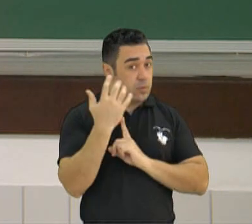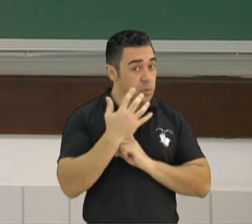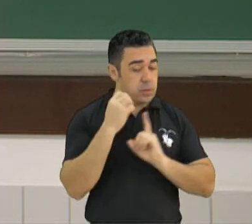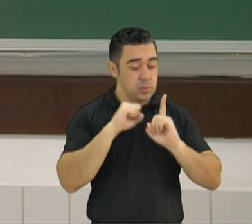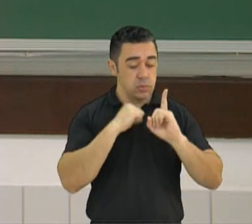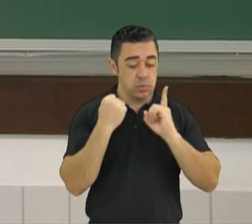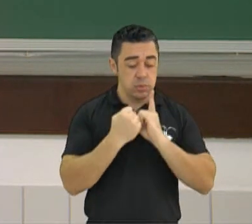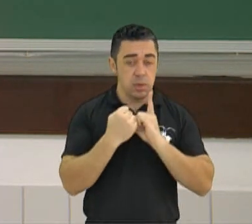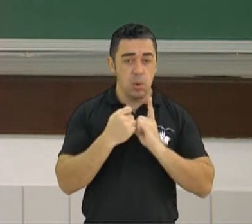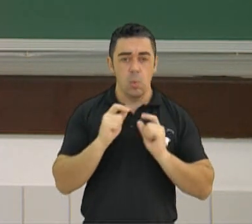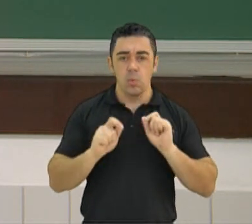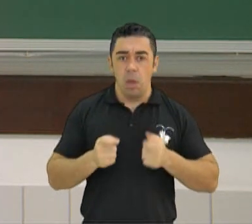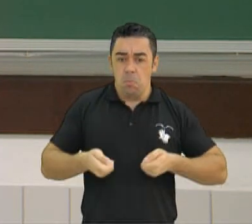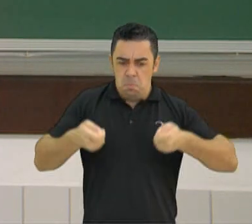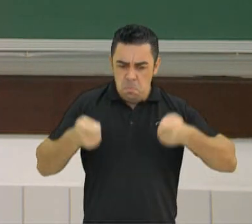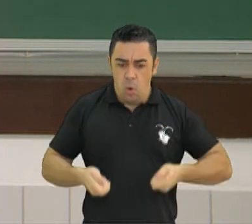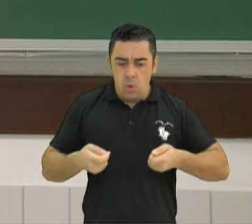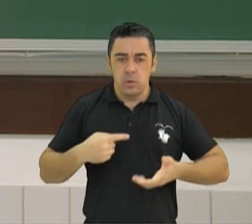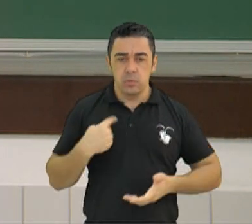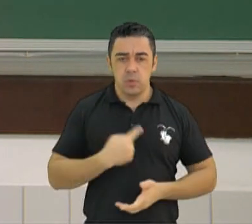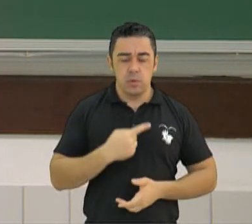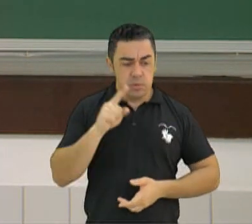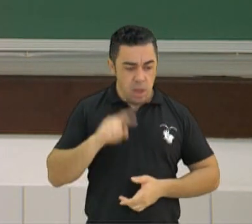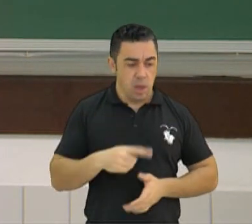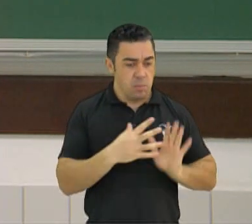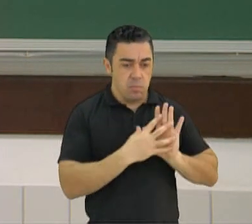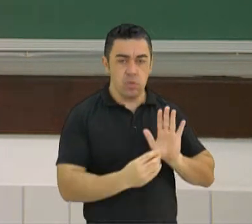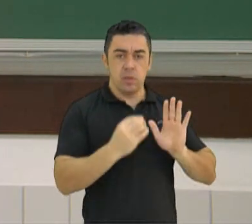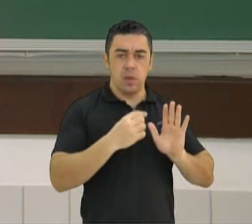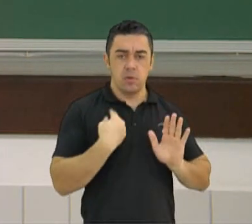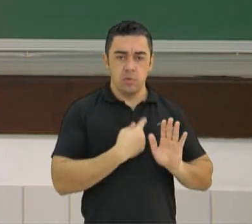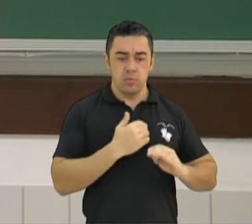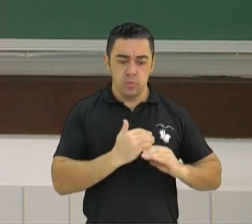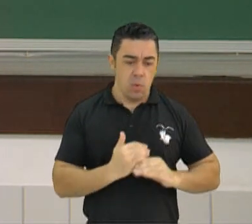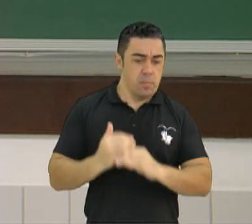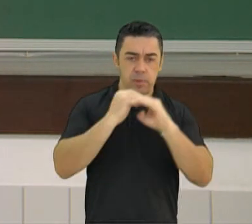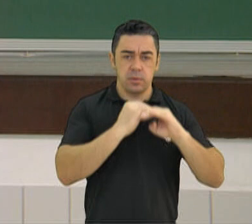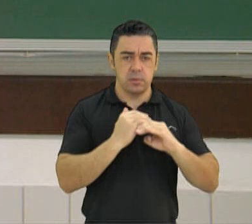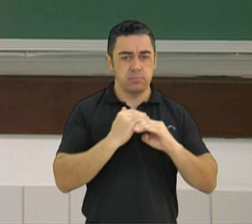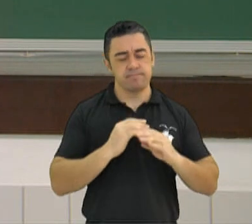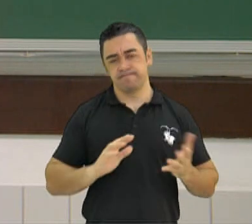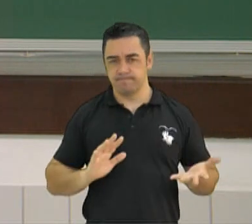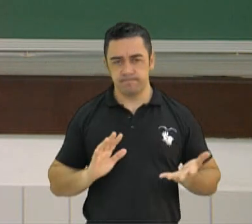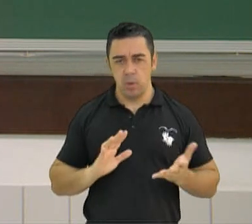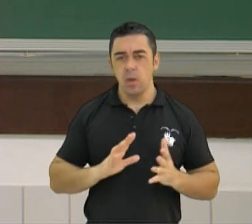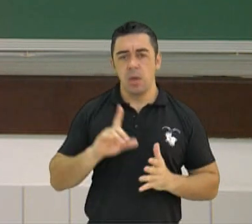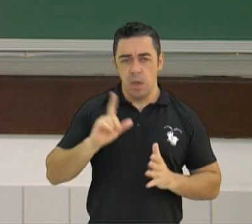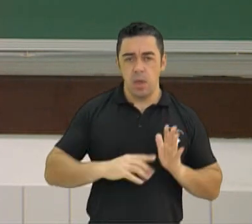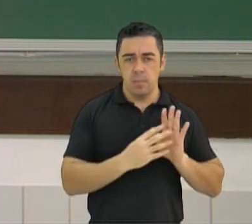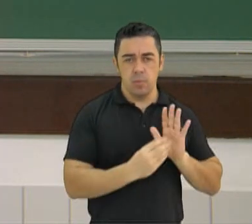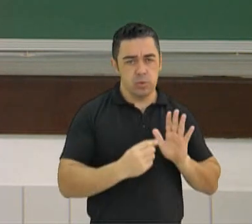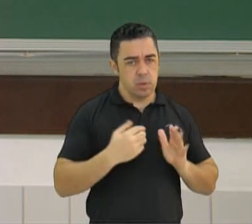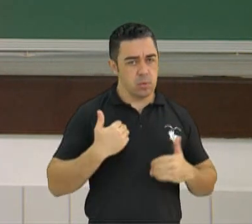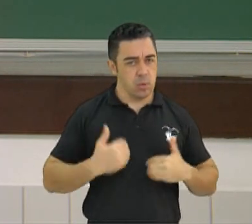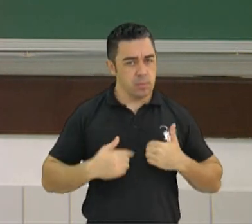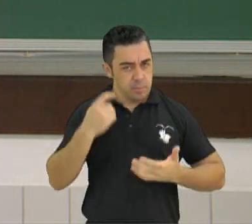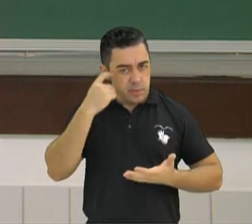impõem e naturalizam certos comportamentos e que a gente deve buscar esse modelo de corpo. Devemos pensar sobre isso.